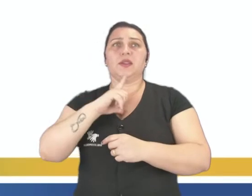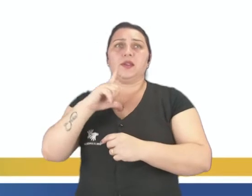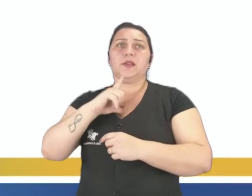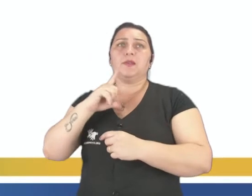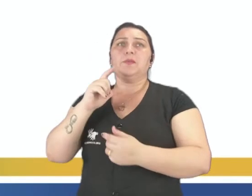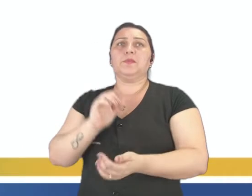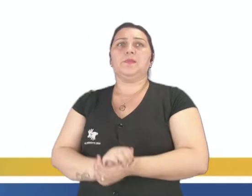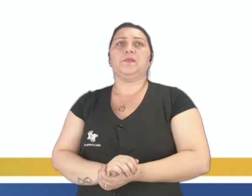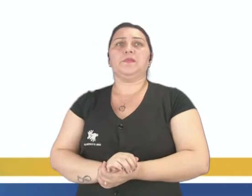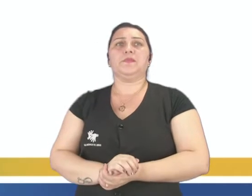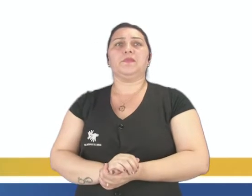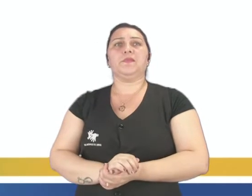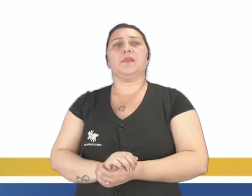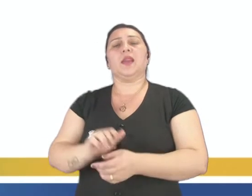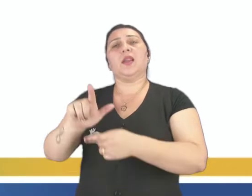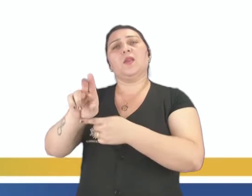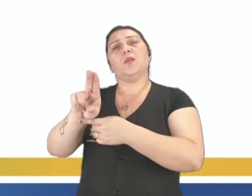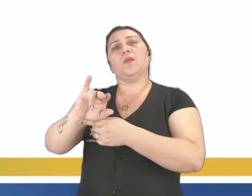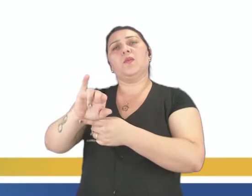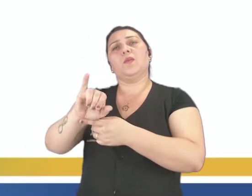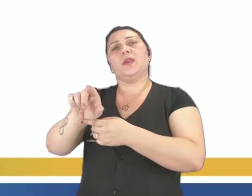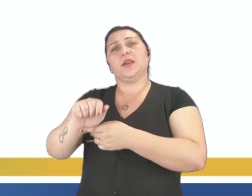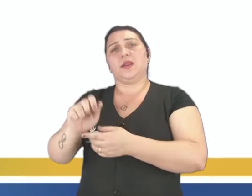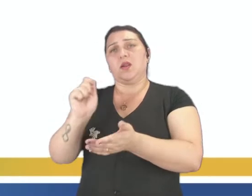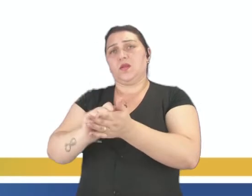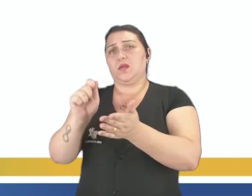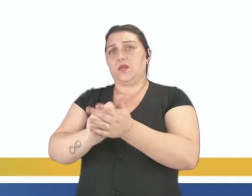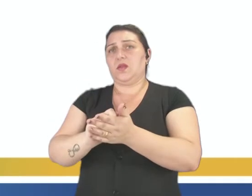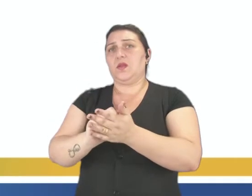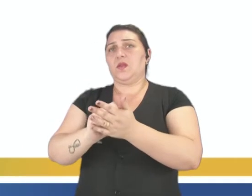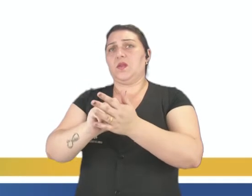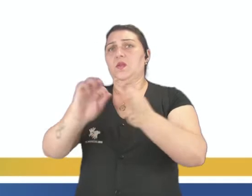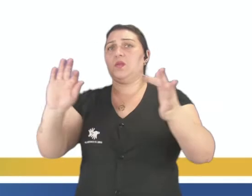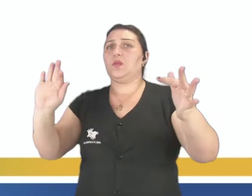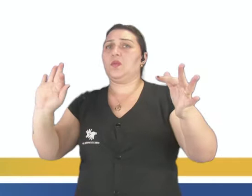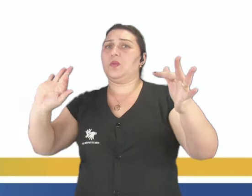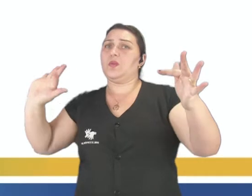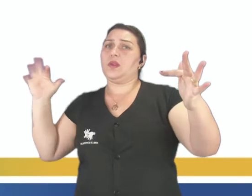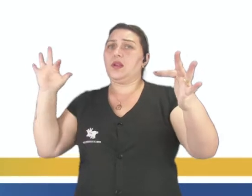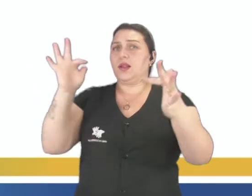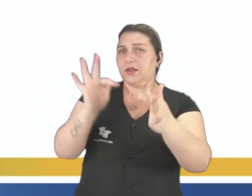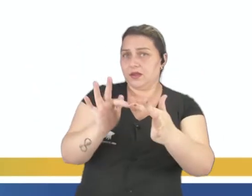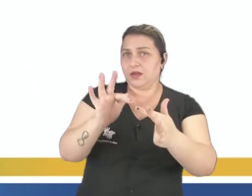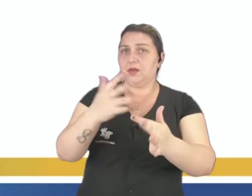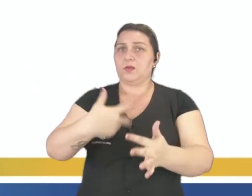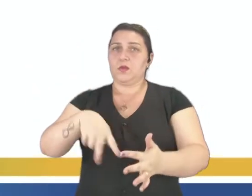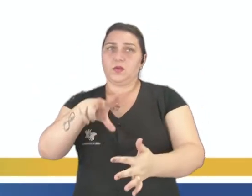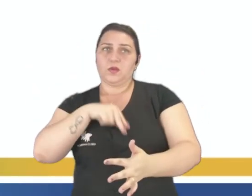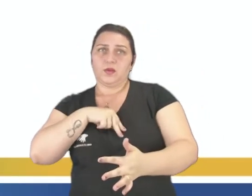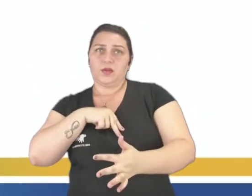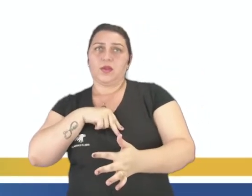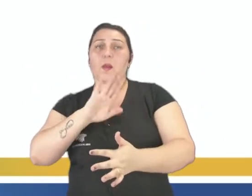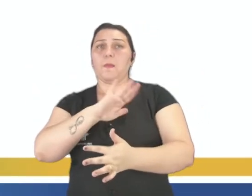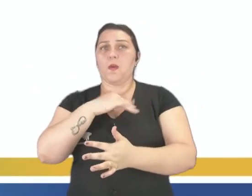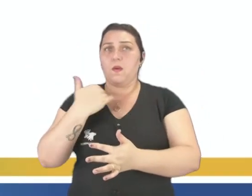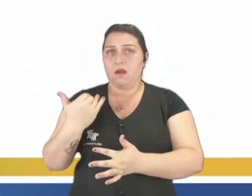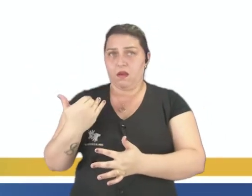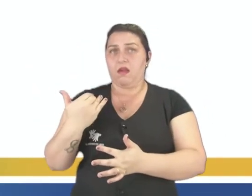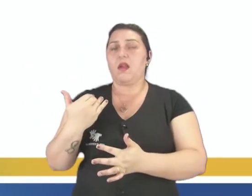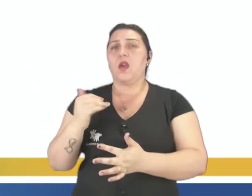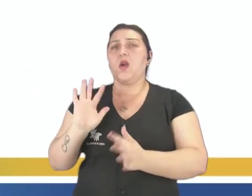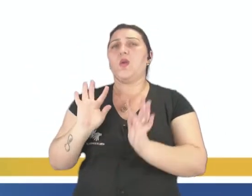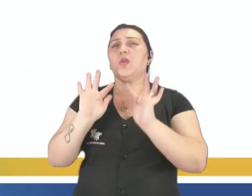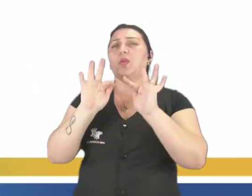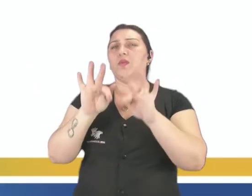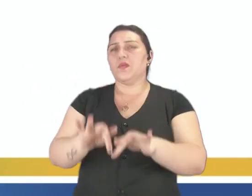temos Luís de Camões, que é um escritor do classicismo português, lembra? Luís Camões morreu ali no